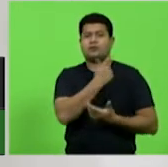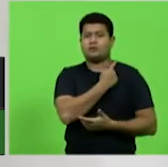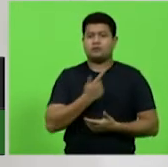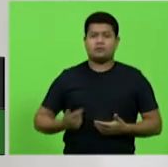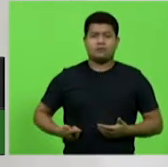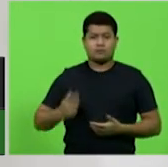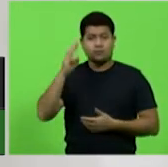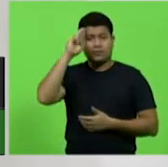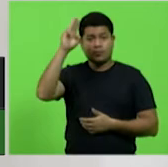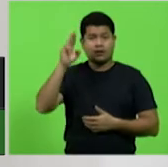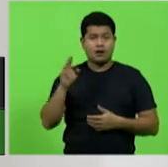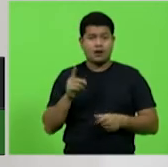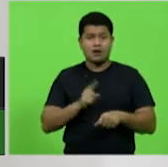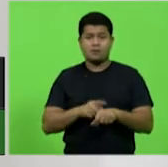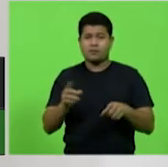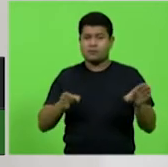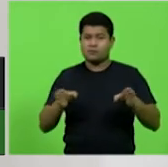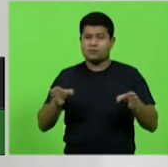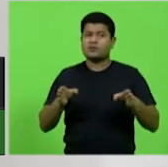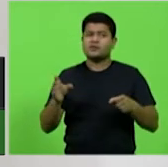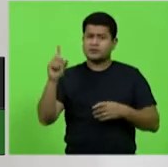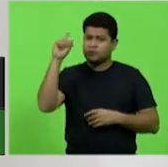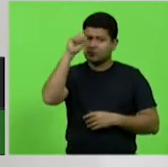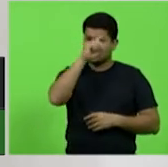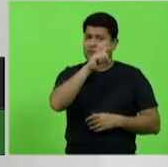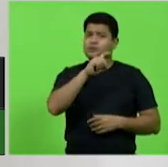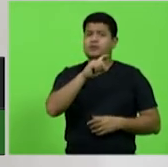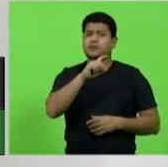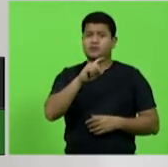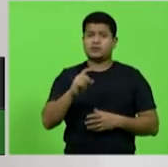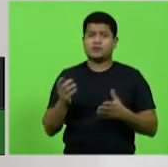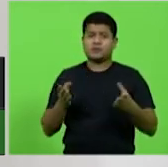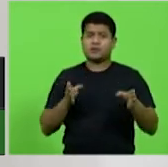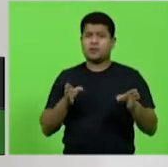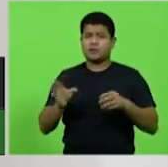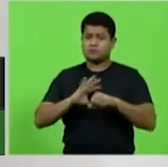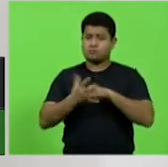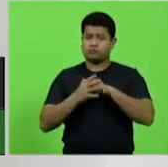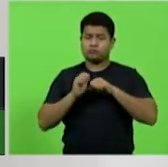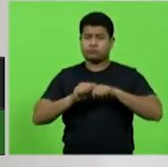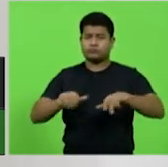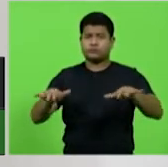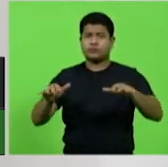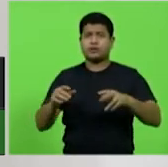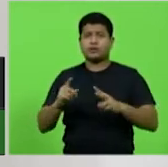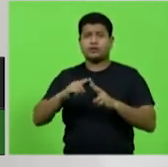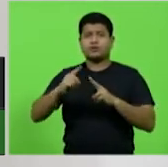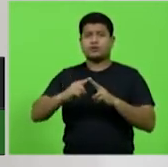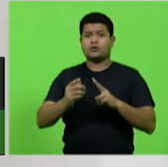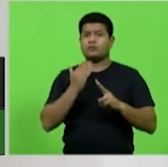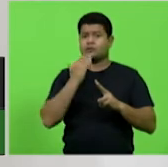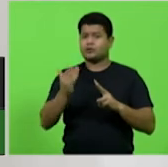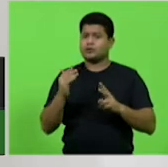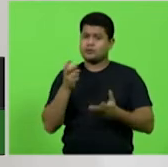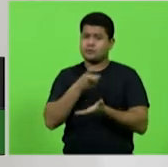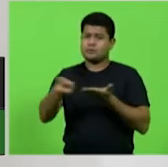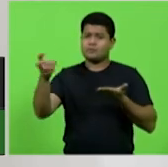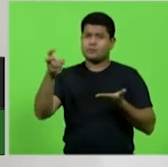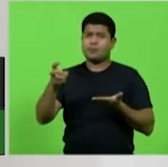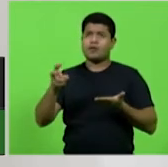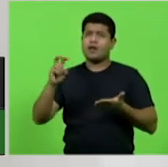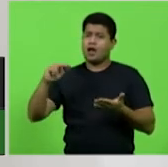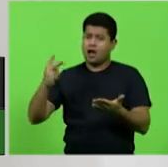num momento de extrema tensão, com a pandemia se avizinhando e dois pedidos de impeachment